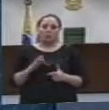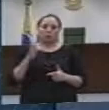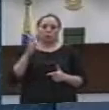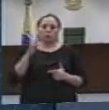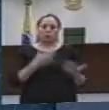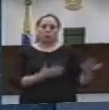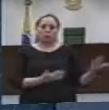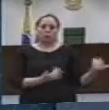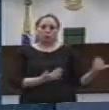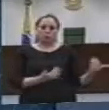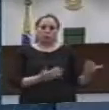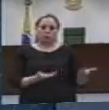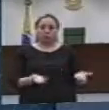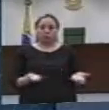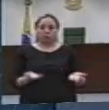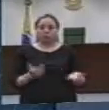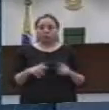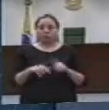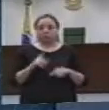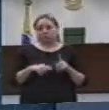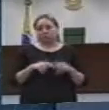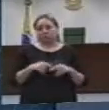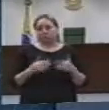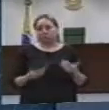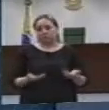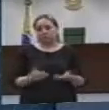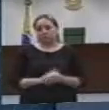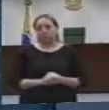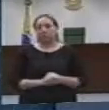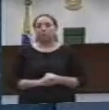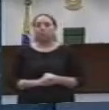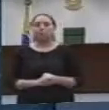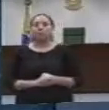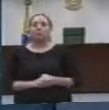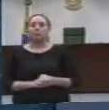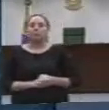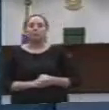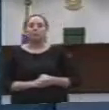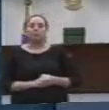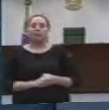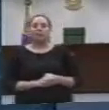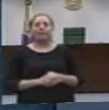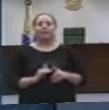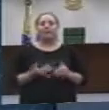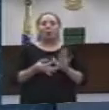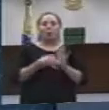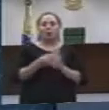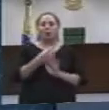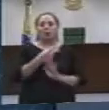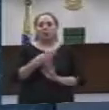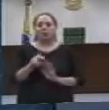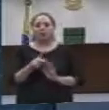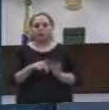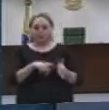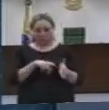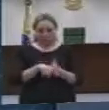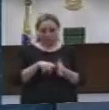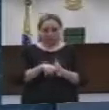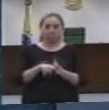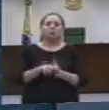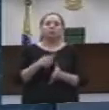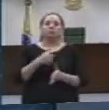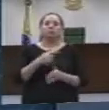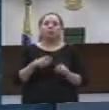material fornecido Então até assim desses pesquisadores e também dissesse não